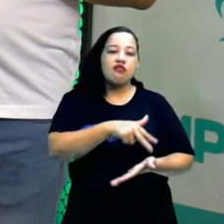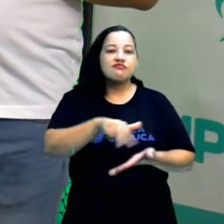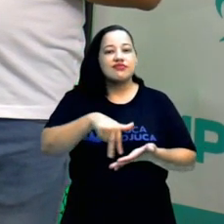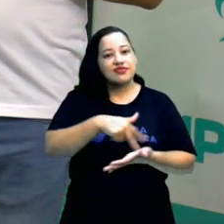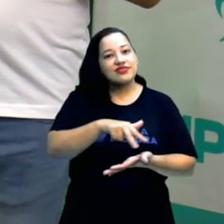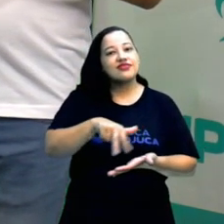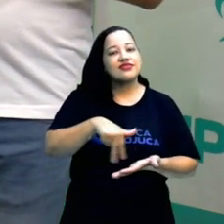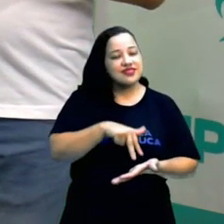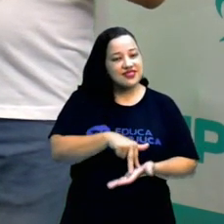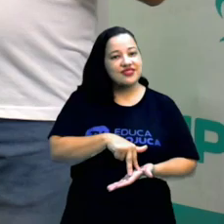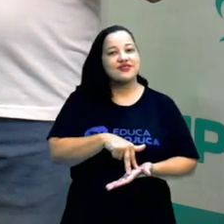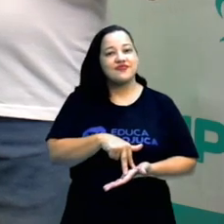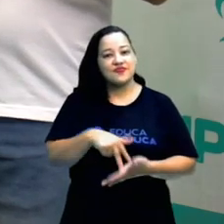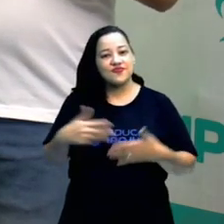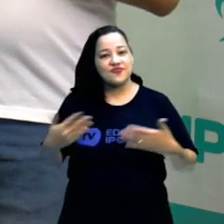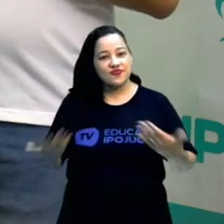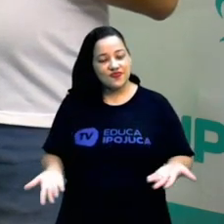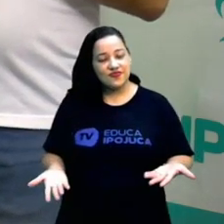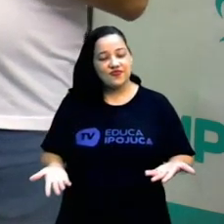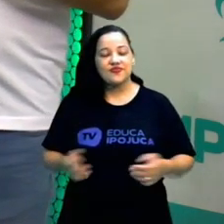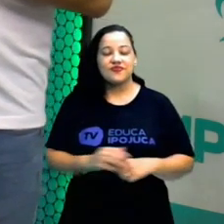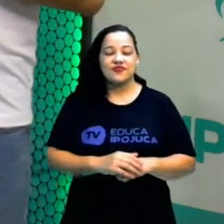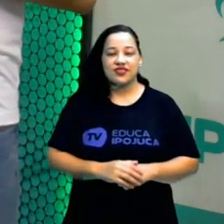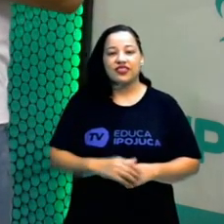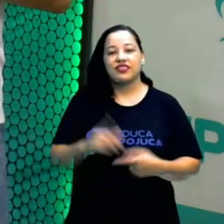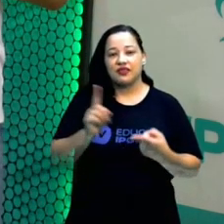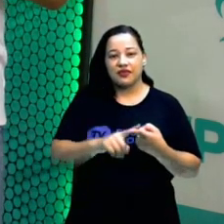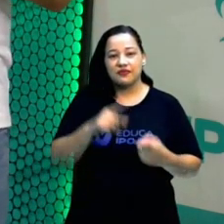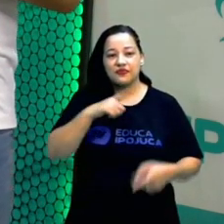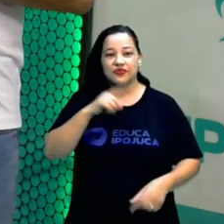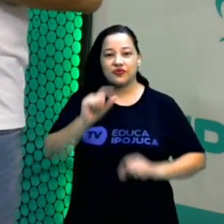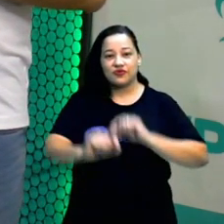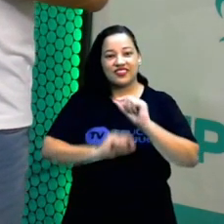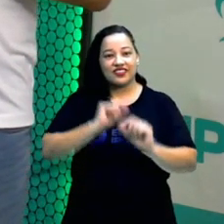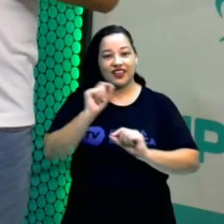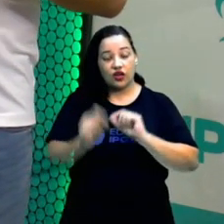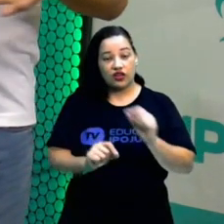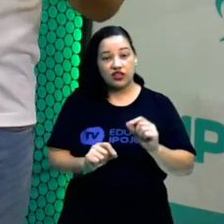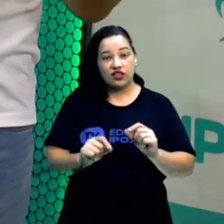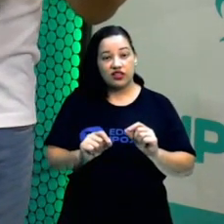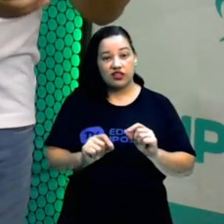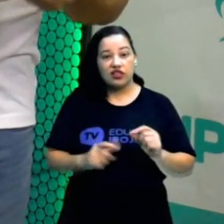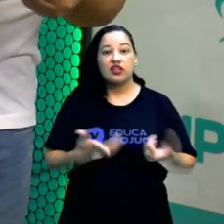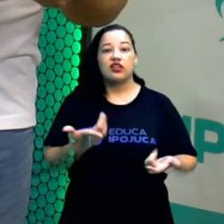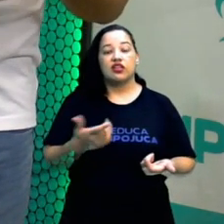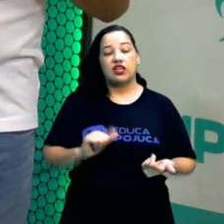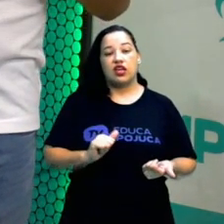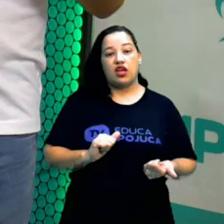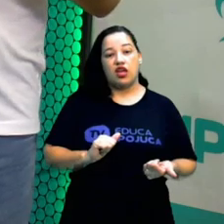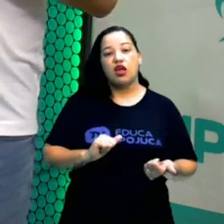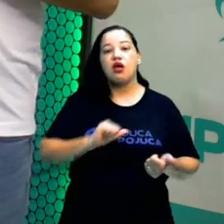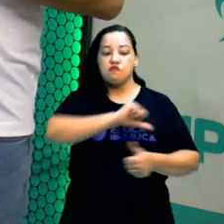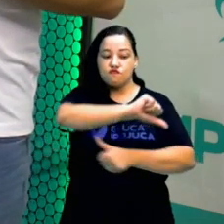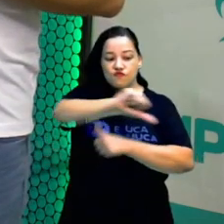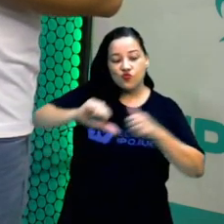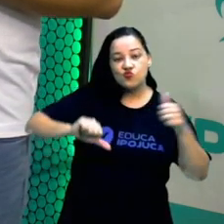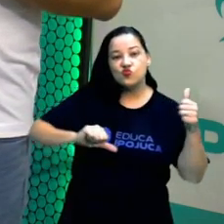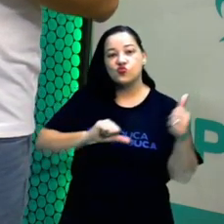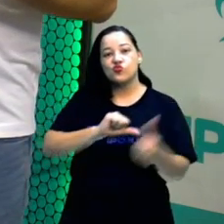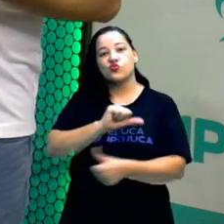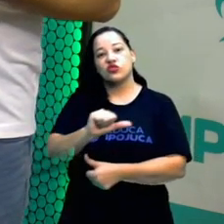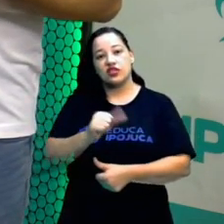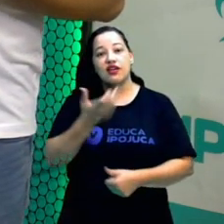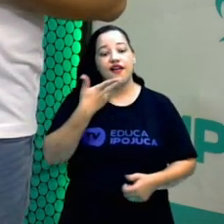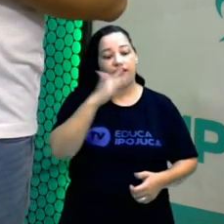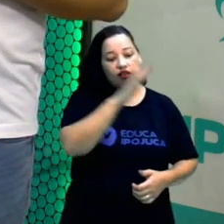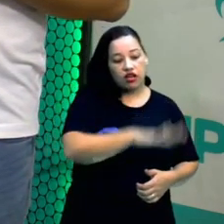pessoas. E existe também um momento que é de passagem de ser criança para o que eles consideram como